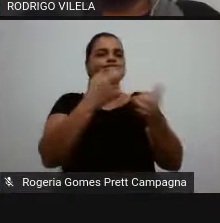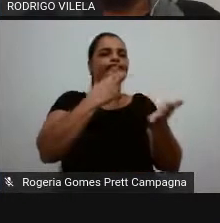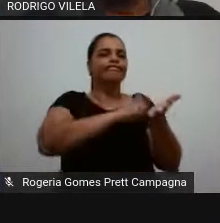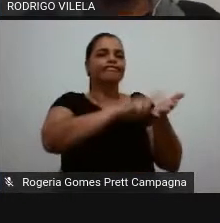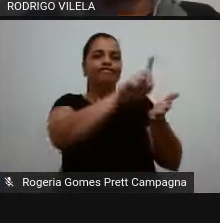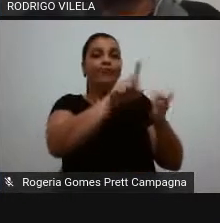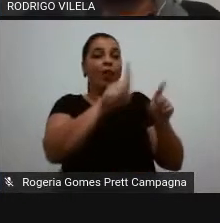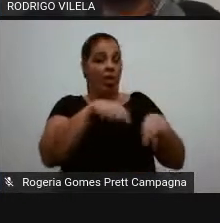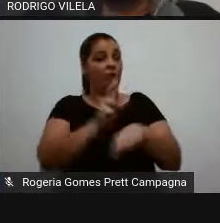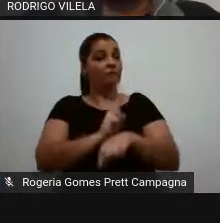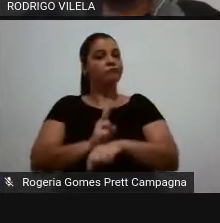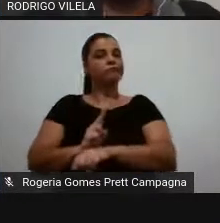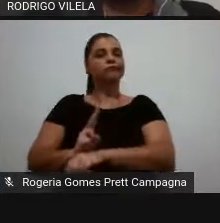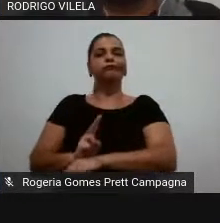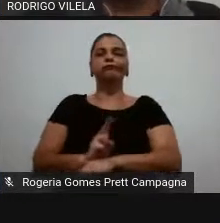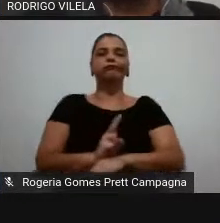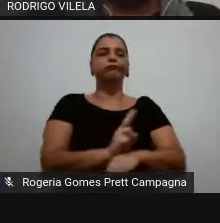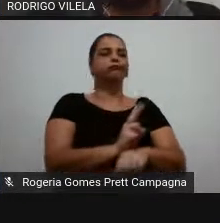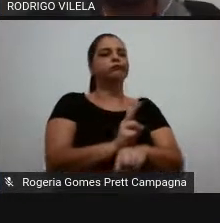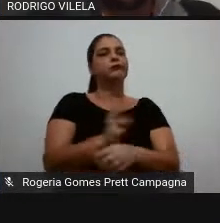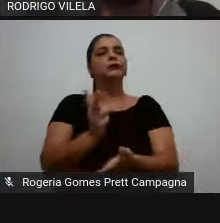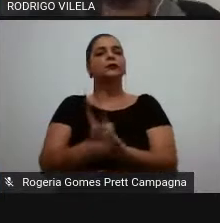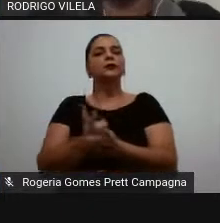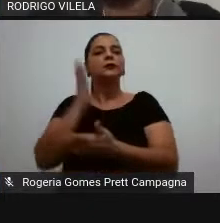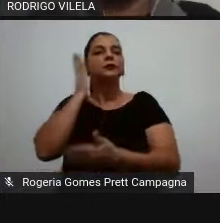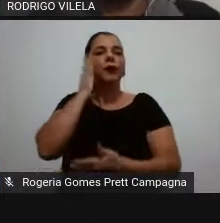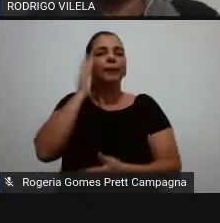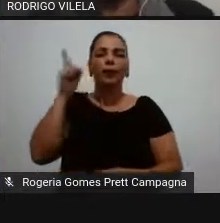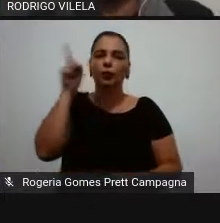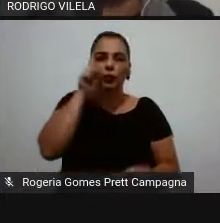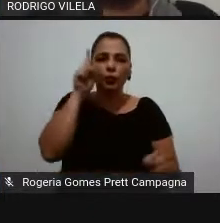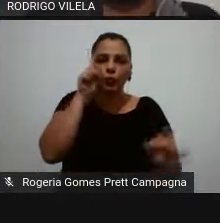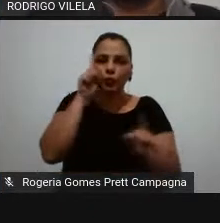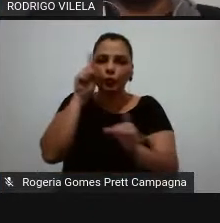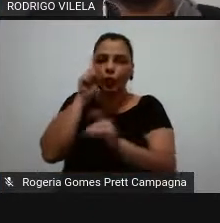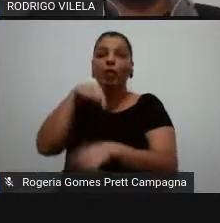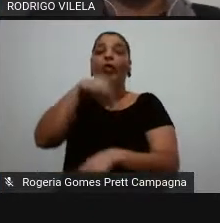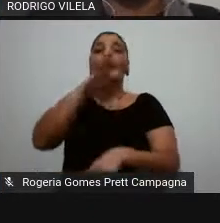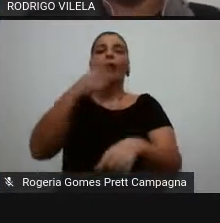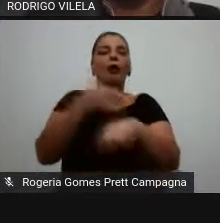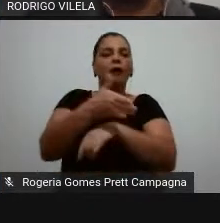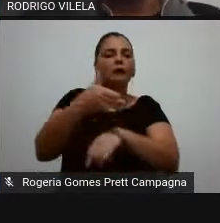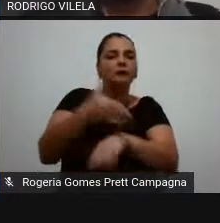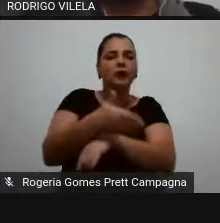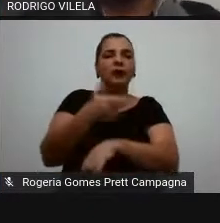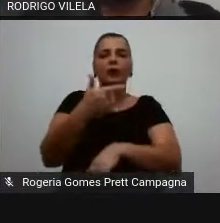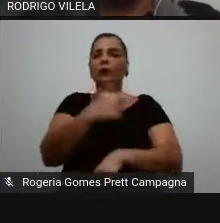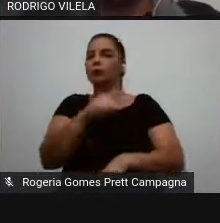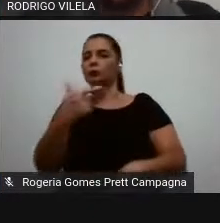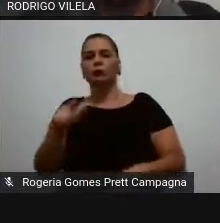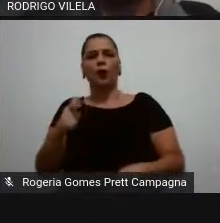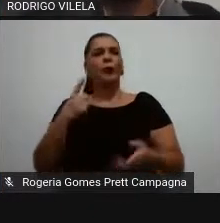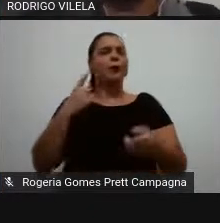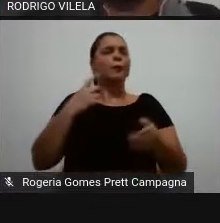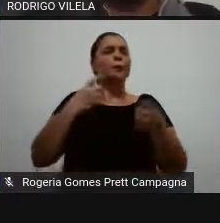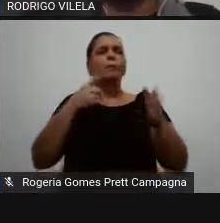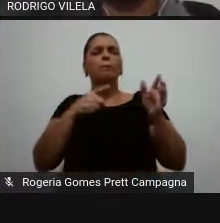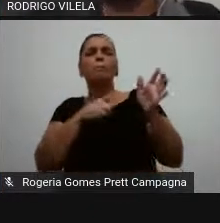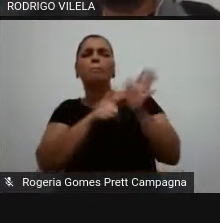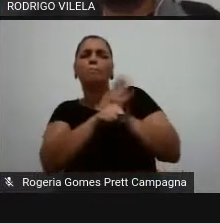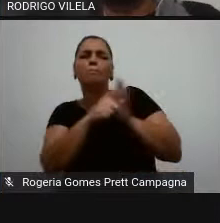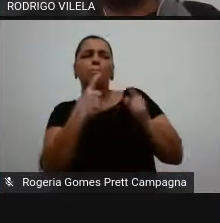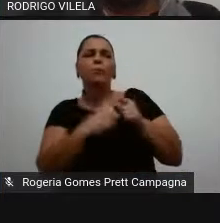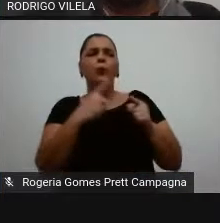monitoramento constante, saber diariamente quem está tendo acesso, quem não está tendo, por que não está tendo, o que a gente